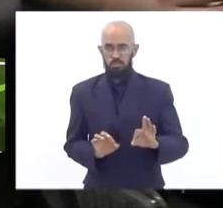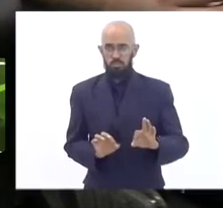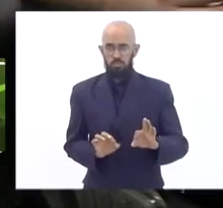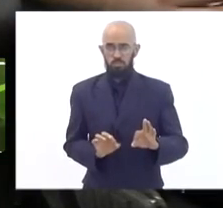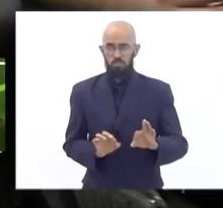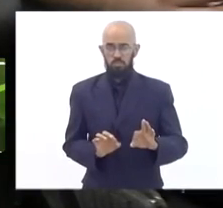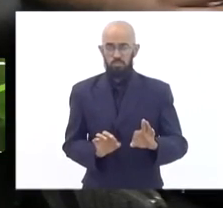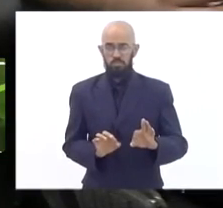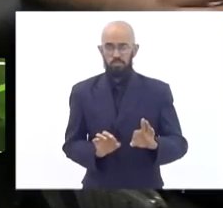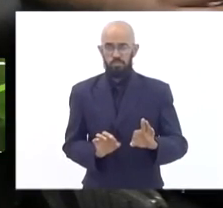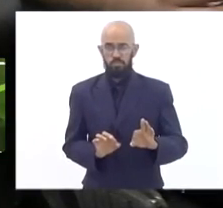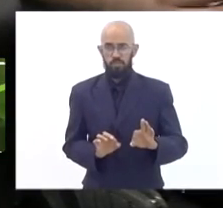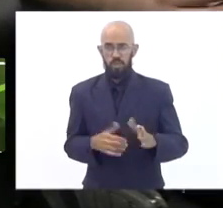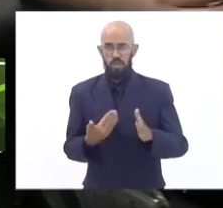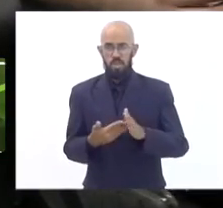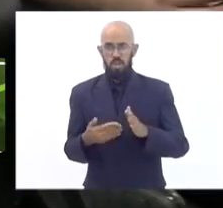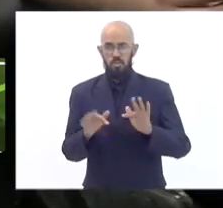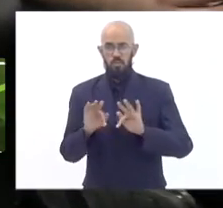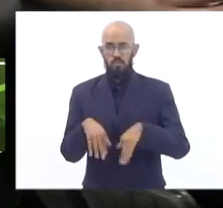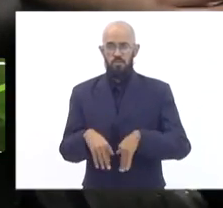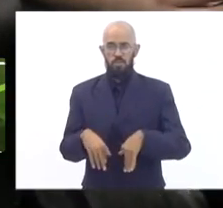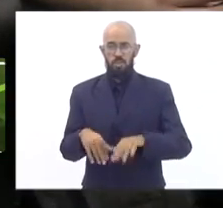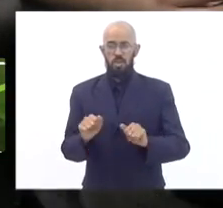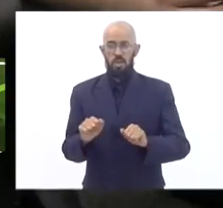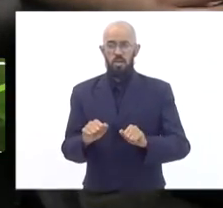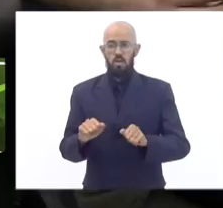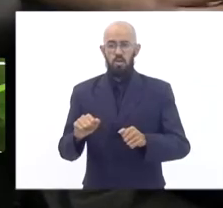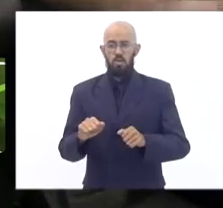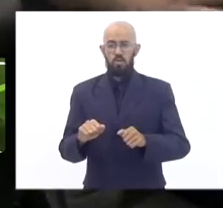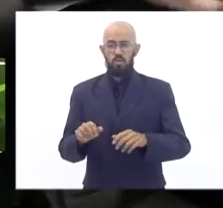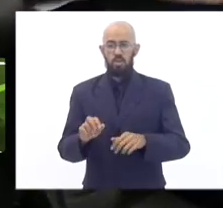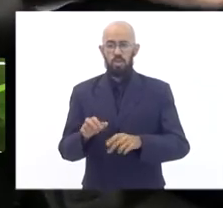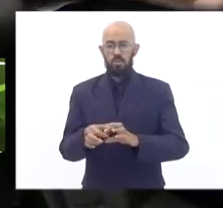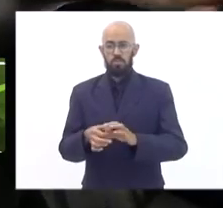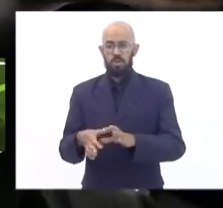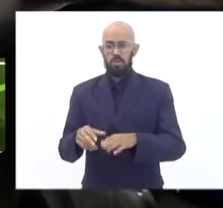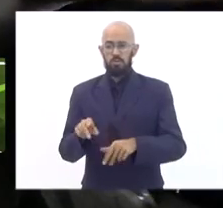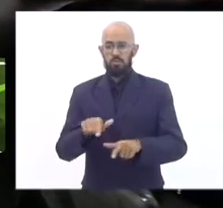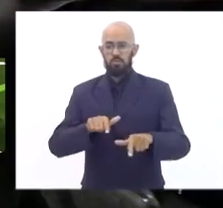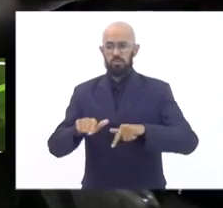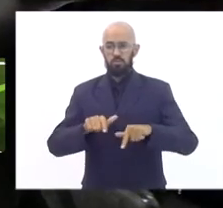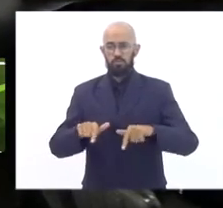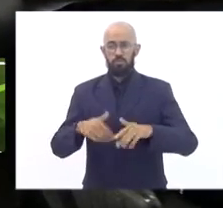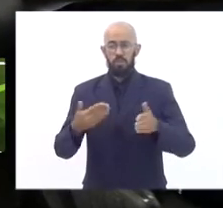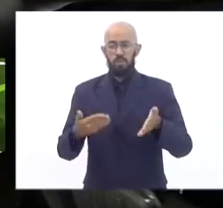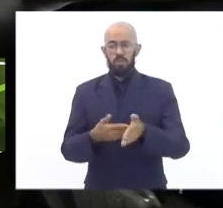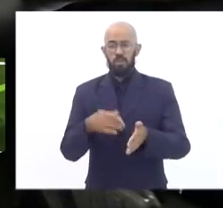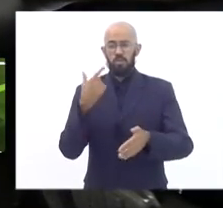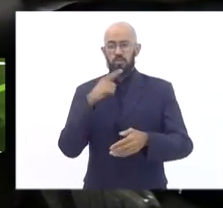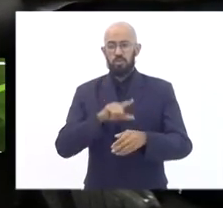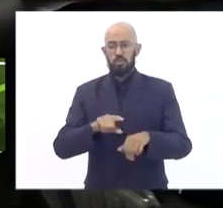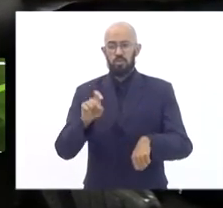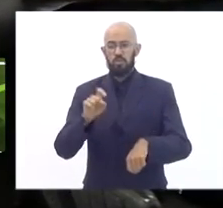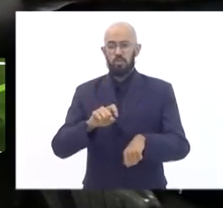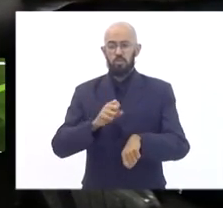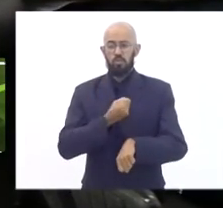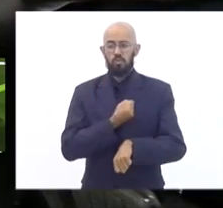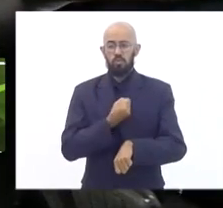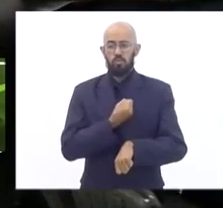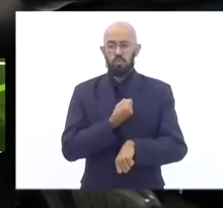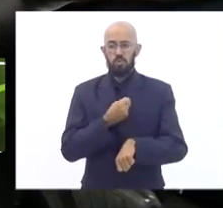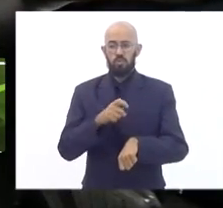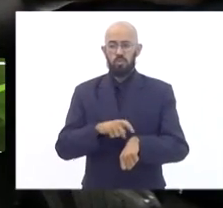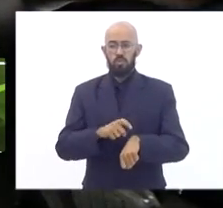o final do período de concessão, e aí sim eu chegaria no número em que eu levaria, no momento, um equilíbrio